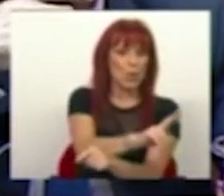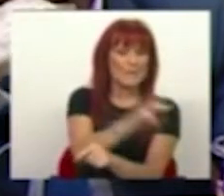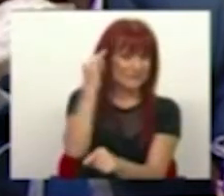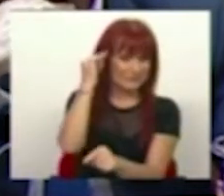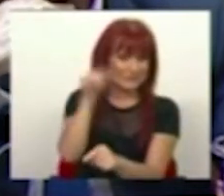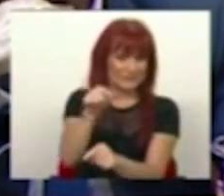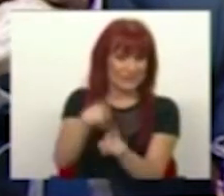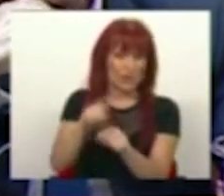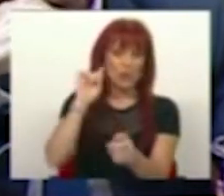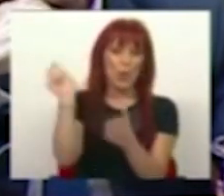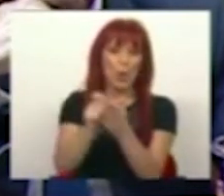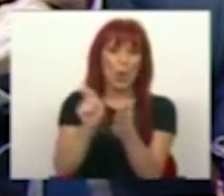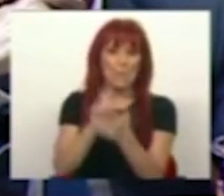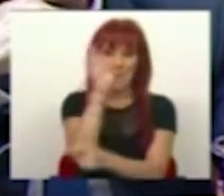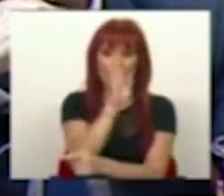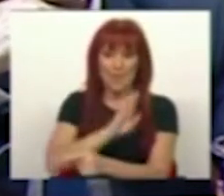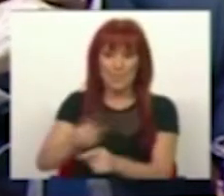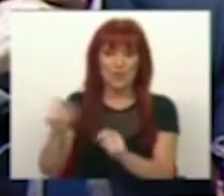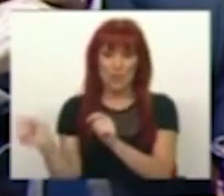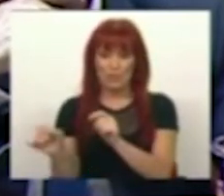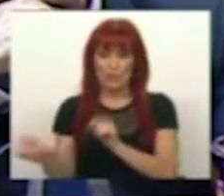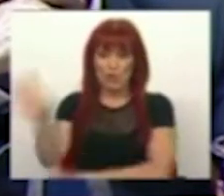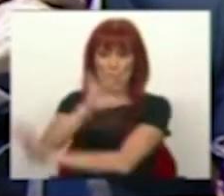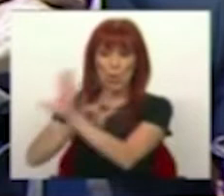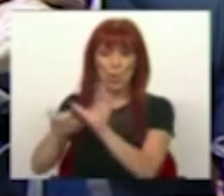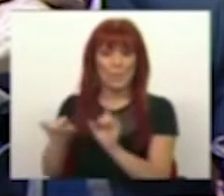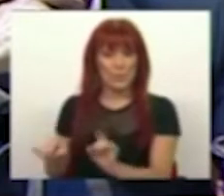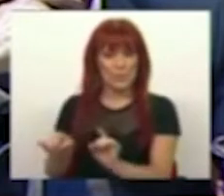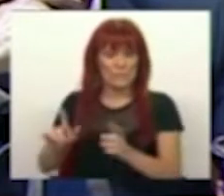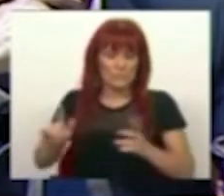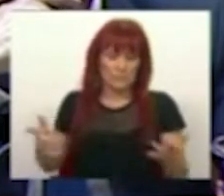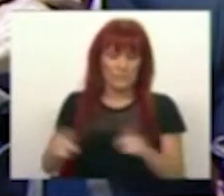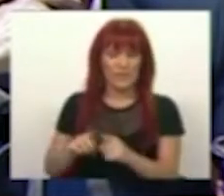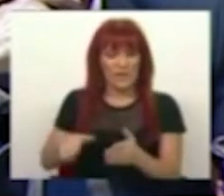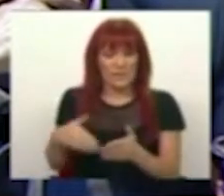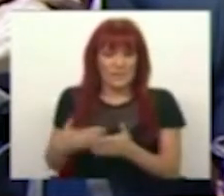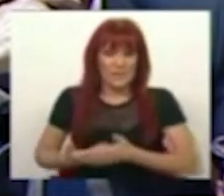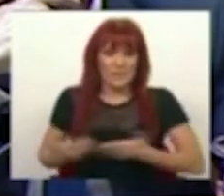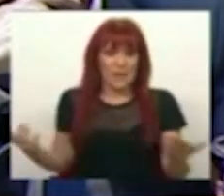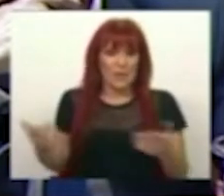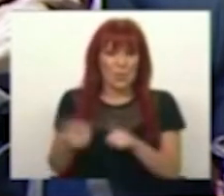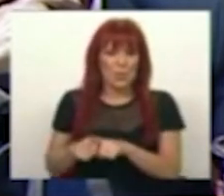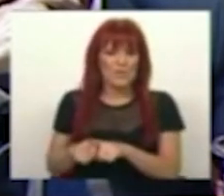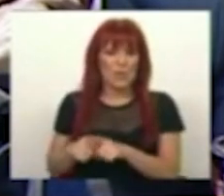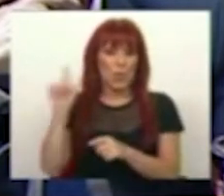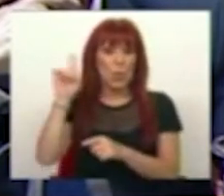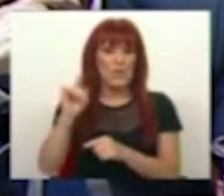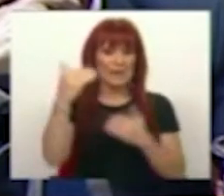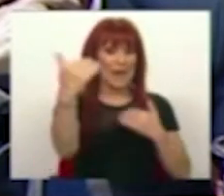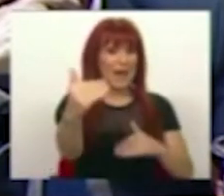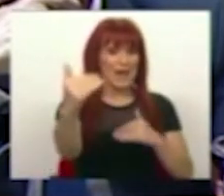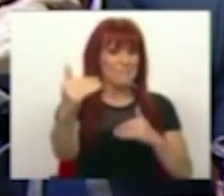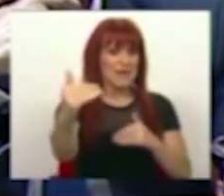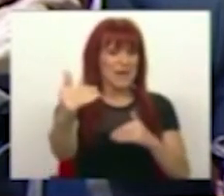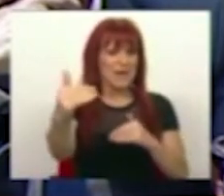em conta o calendário de execução dos fundos comunitários, que implicam uma data limite para